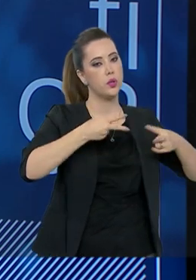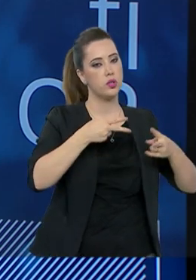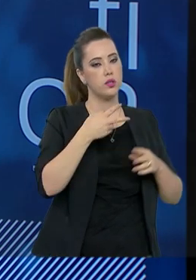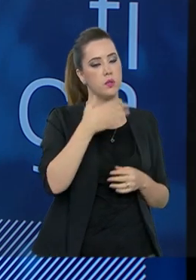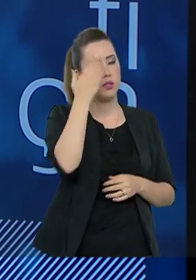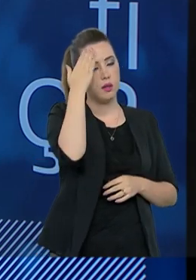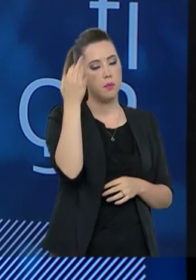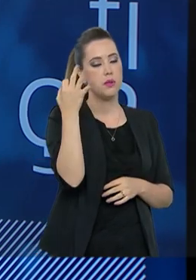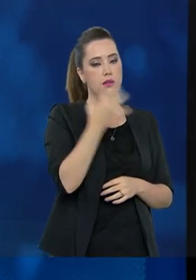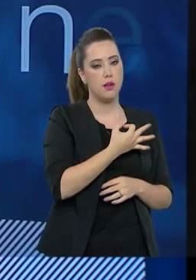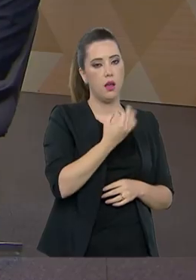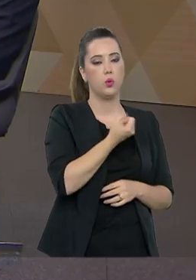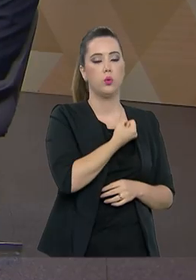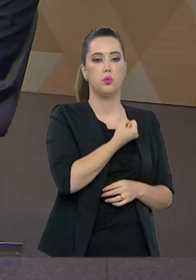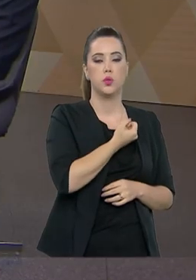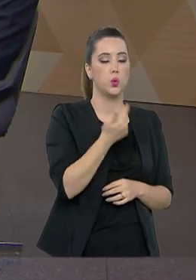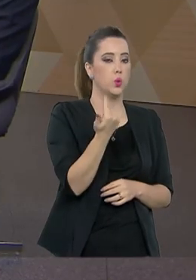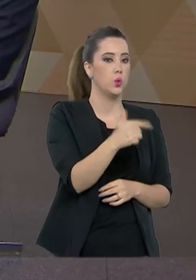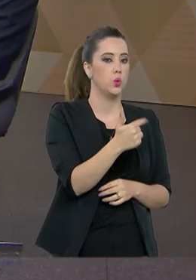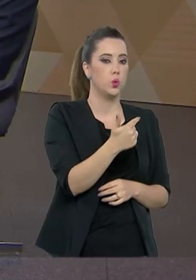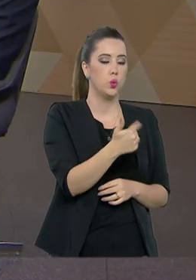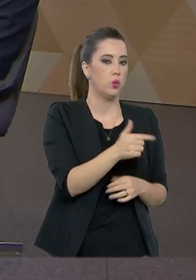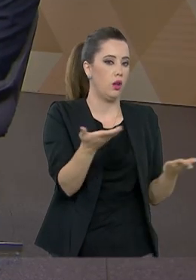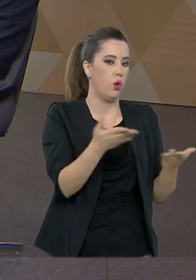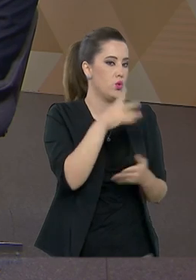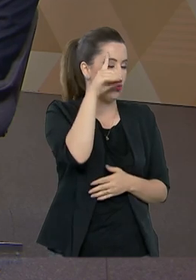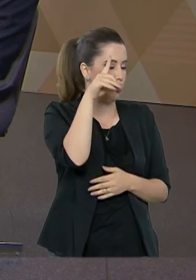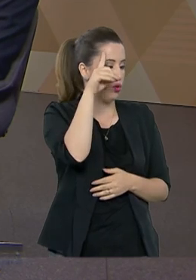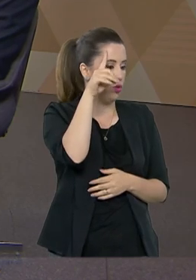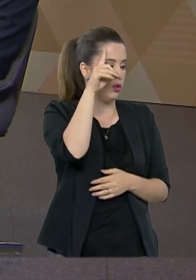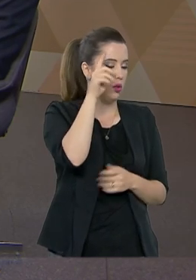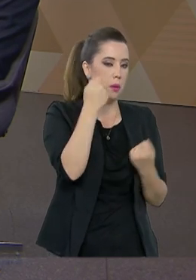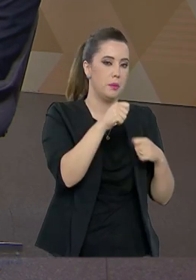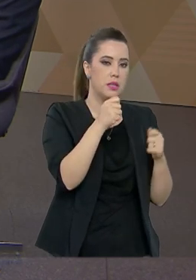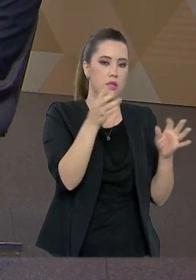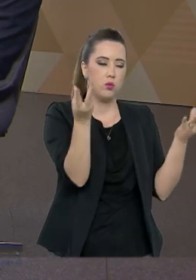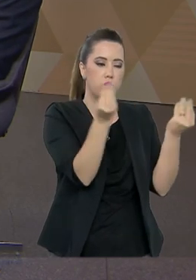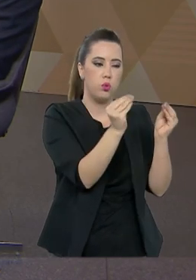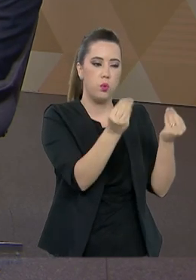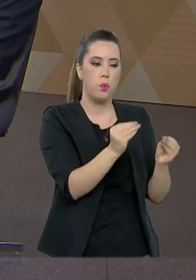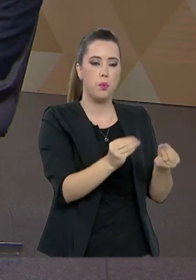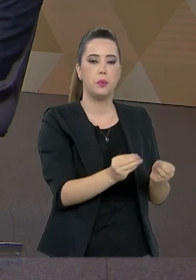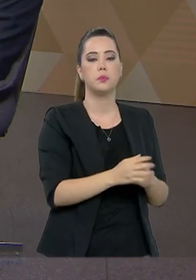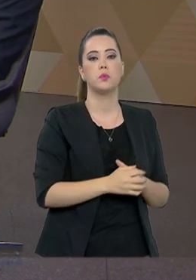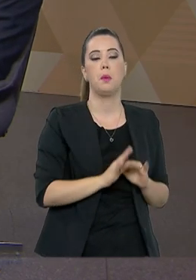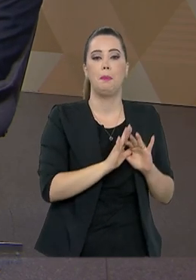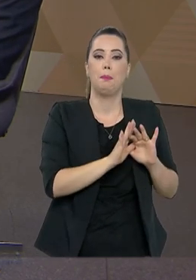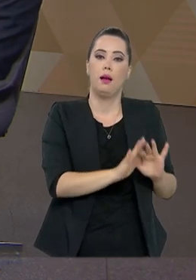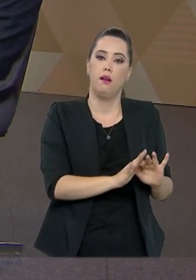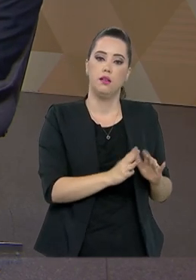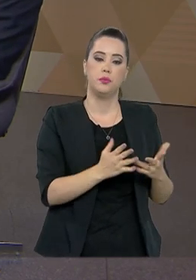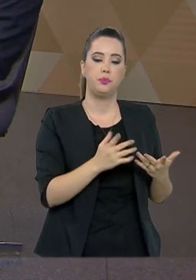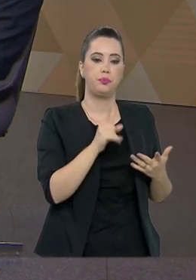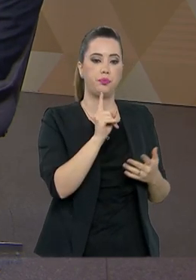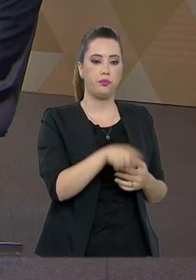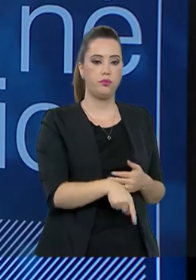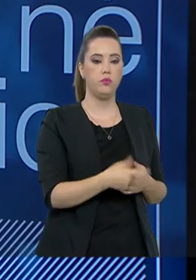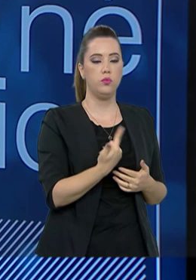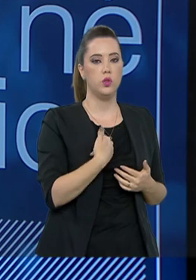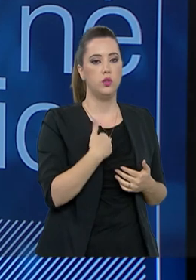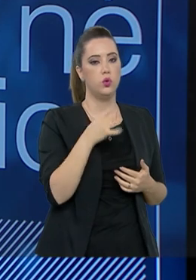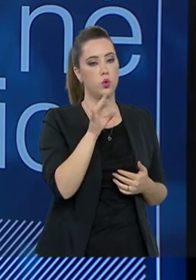exatamente qual que é esse número, tá? A gente não tem no dia a dia esse número, precisa ser consolidado. Mas o fato é que,